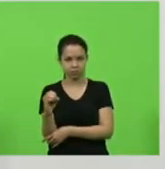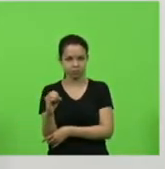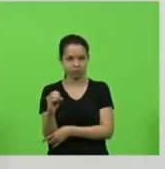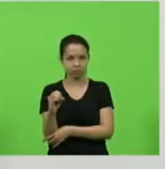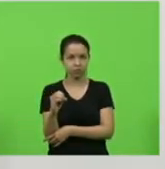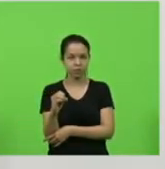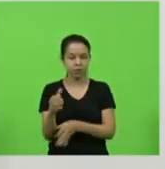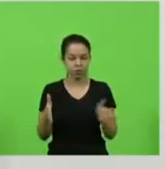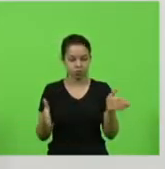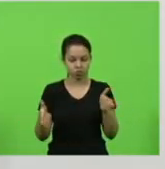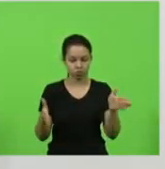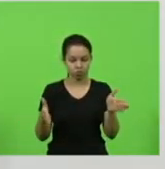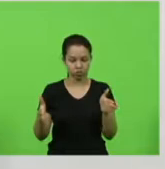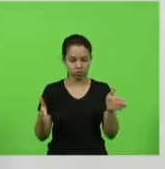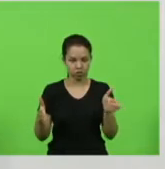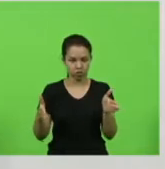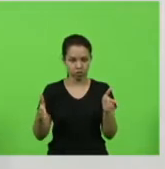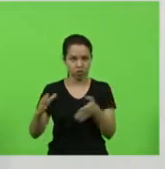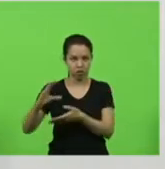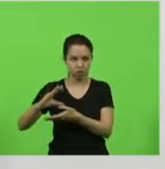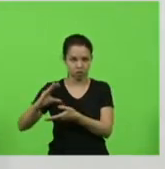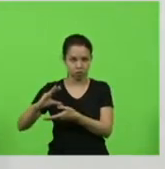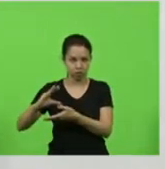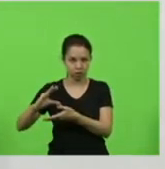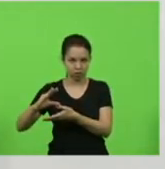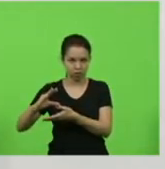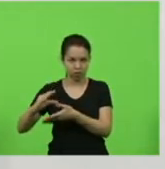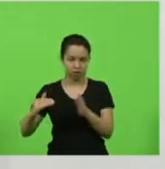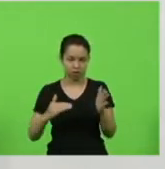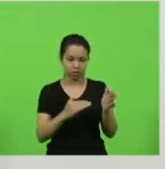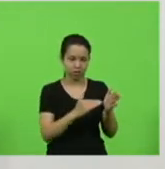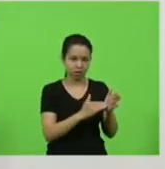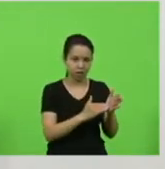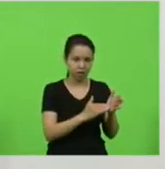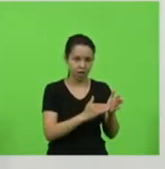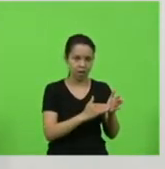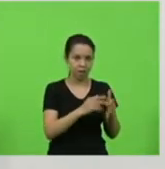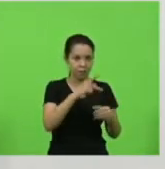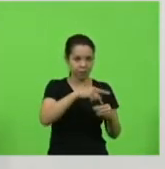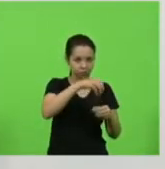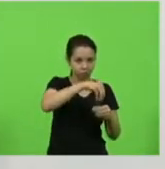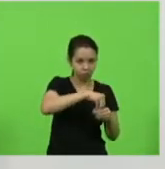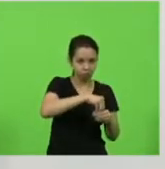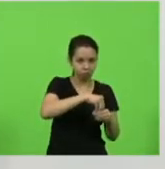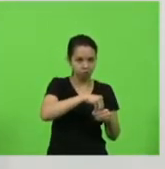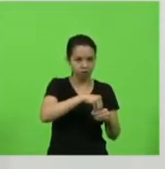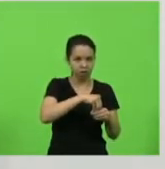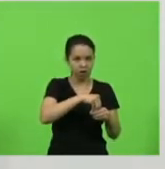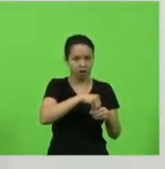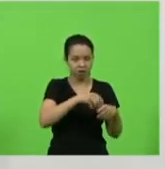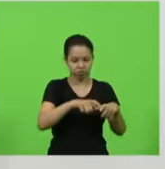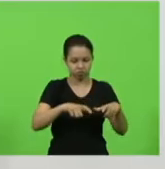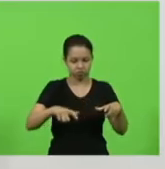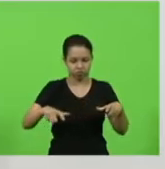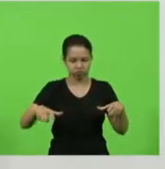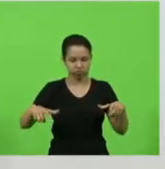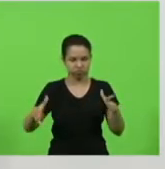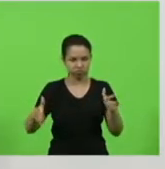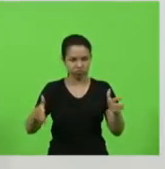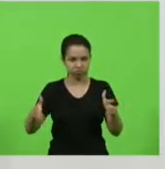Canoinhas Major Vieira Papanduva é uma rodovia que está destruída. E ontem nós